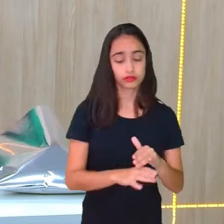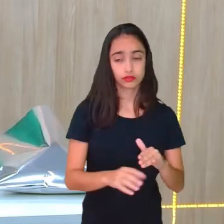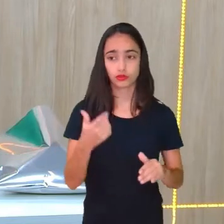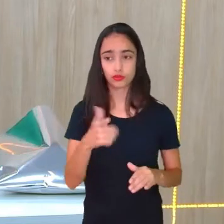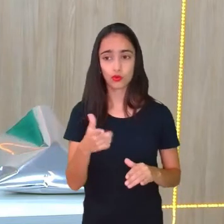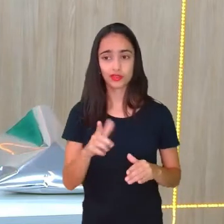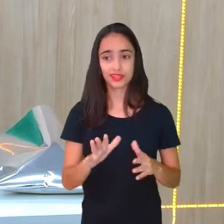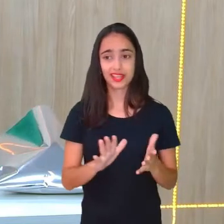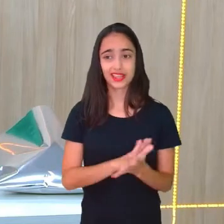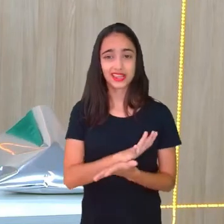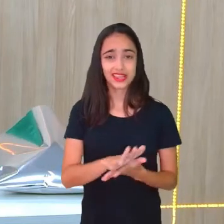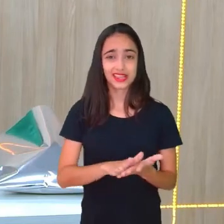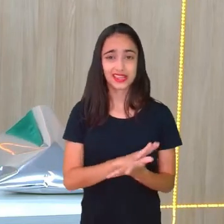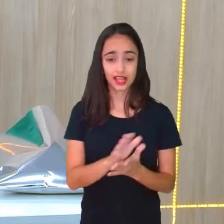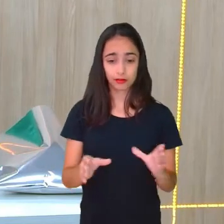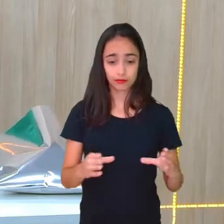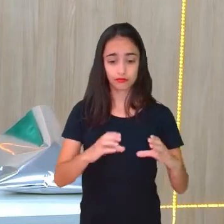então é